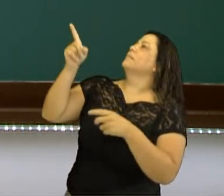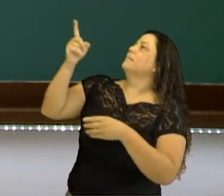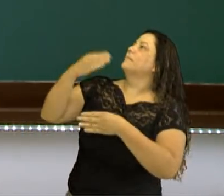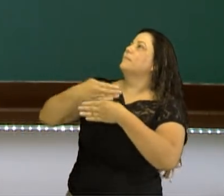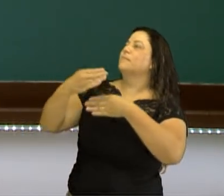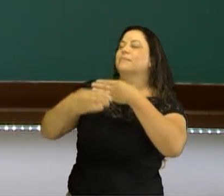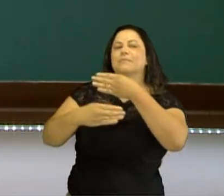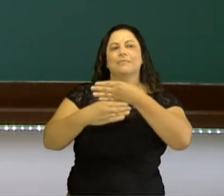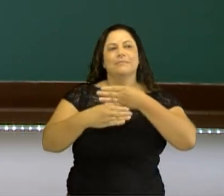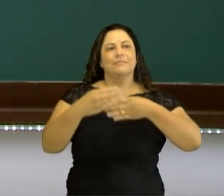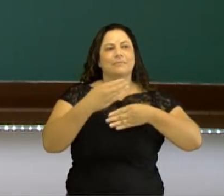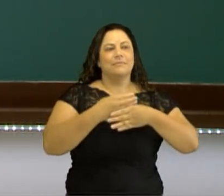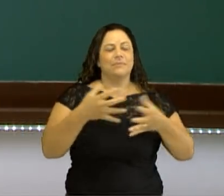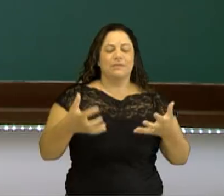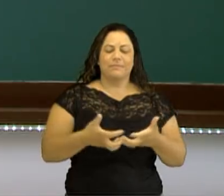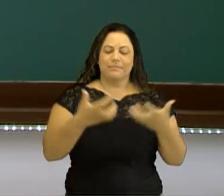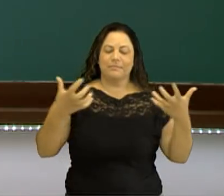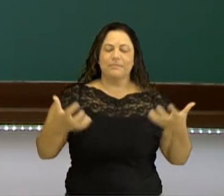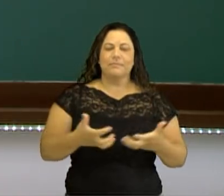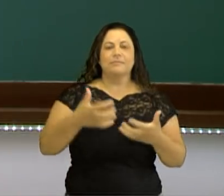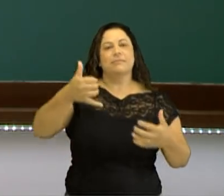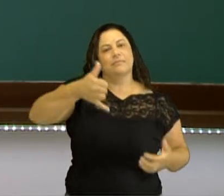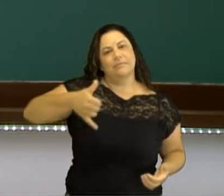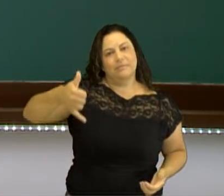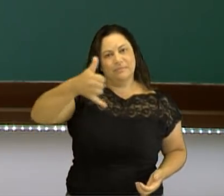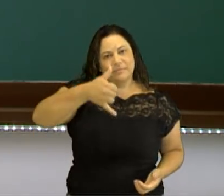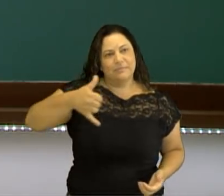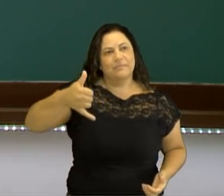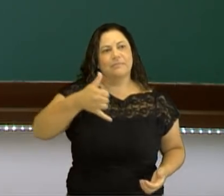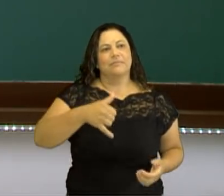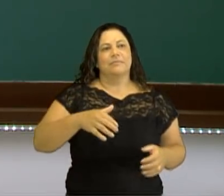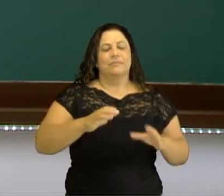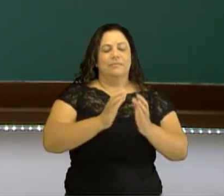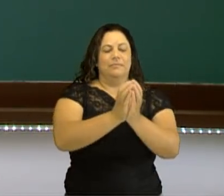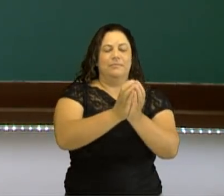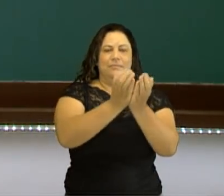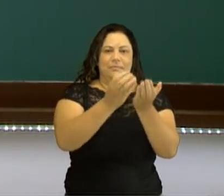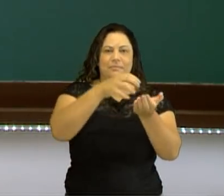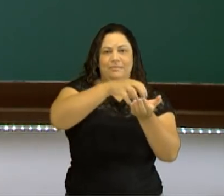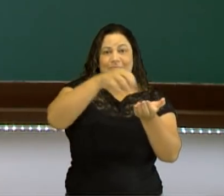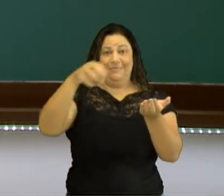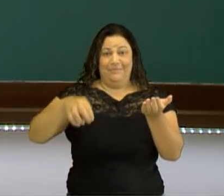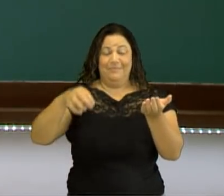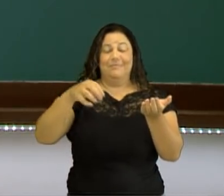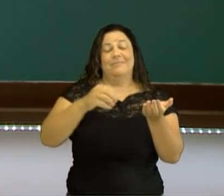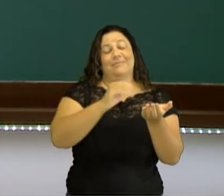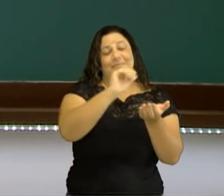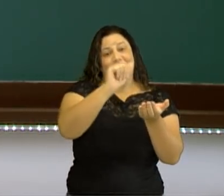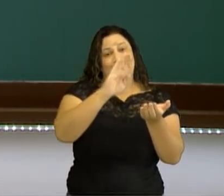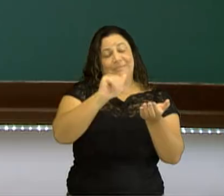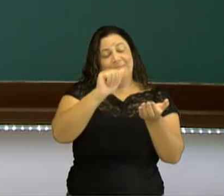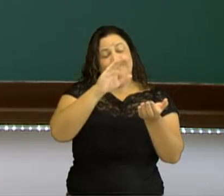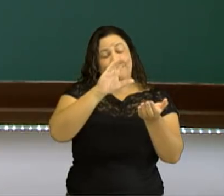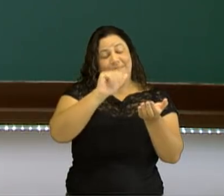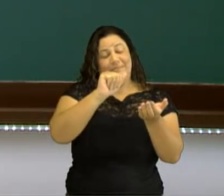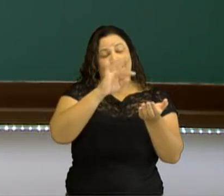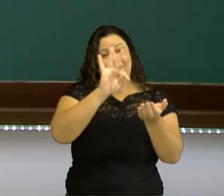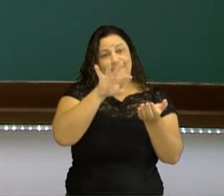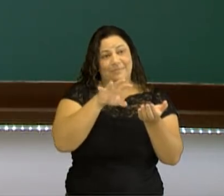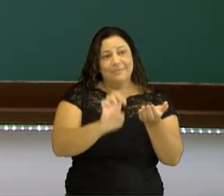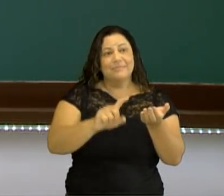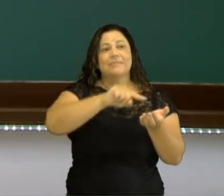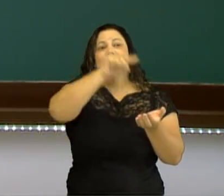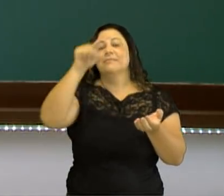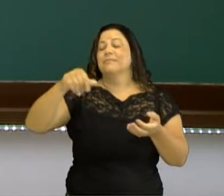origem vegetal, além dos óleos que eu já comentei, do abacate, né, todas as oleaginosas são excelentes fontes